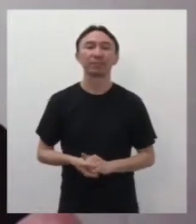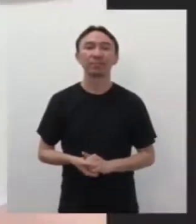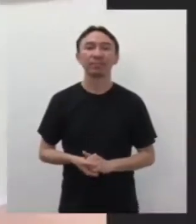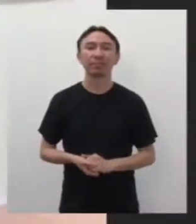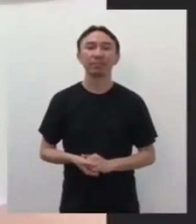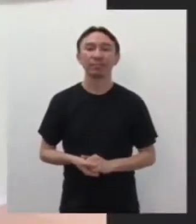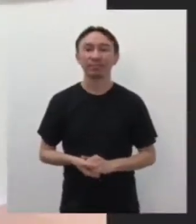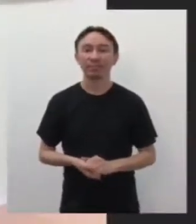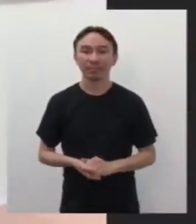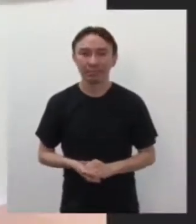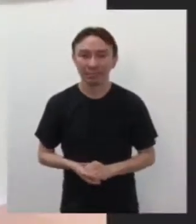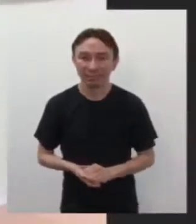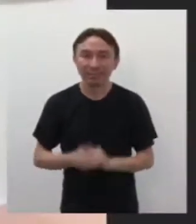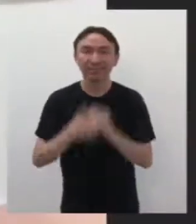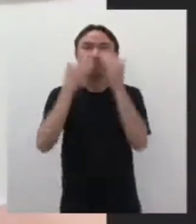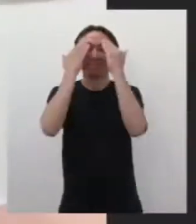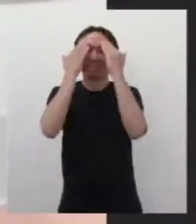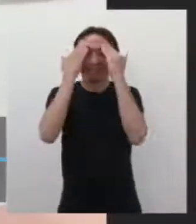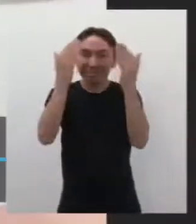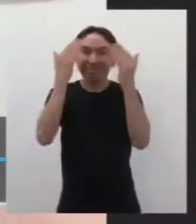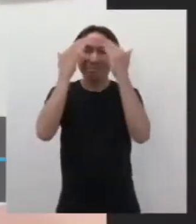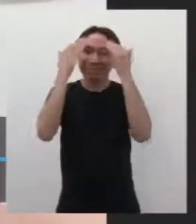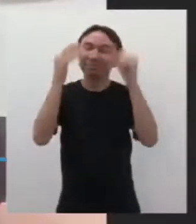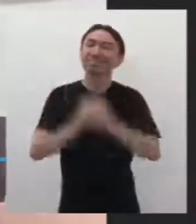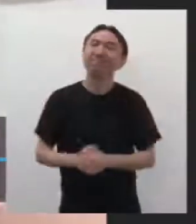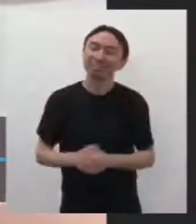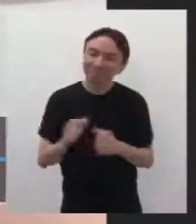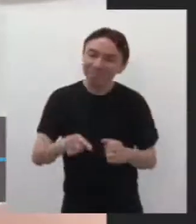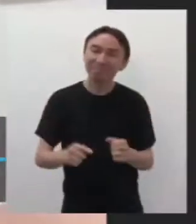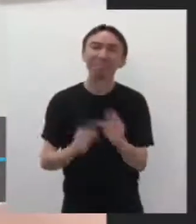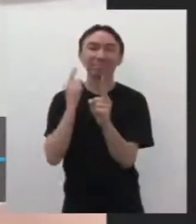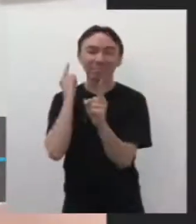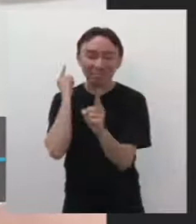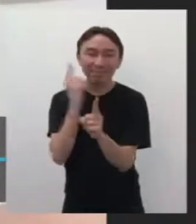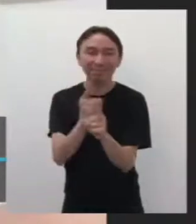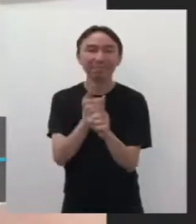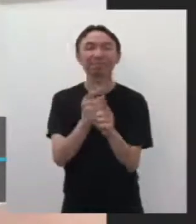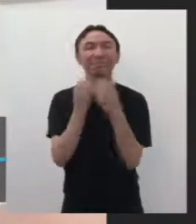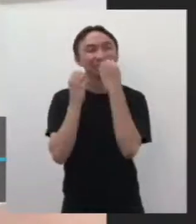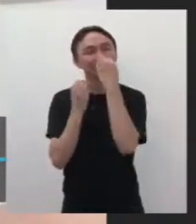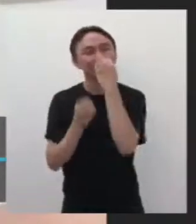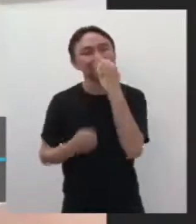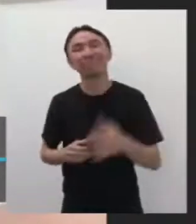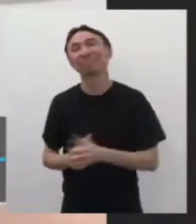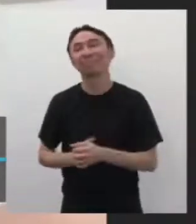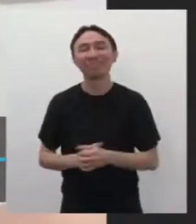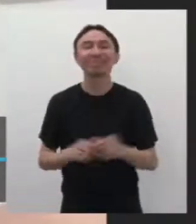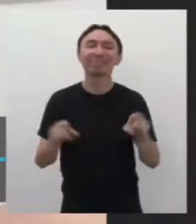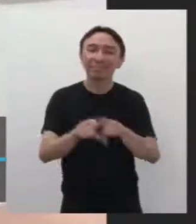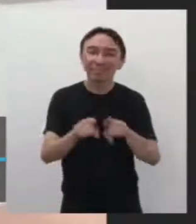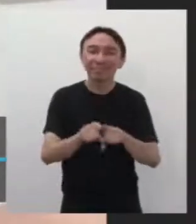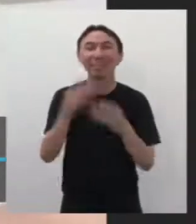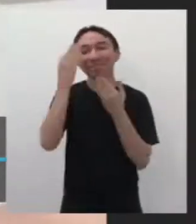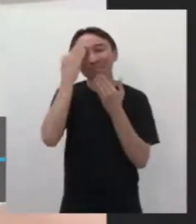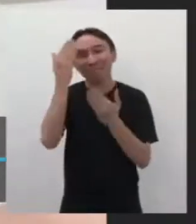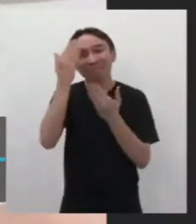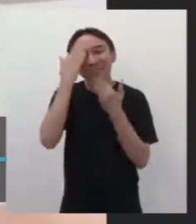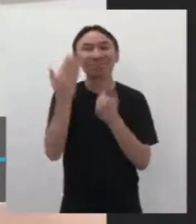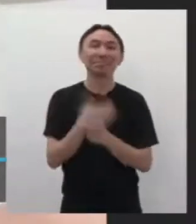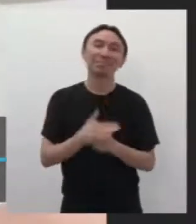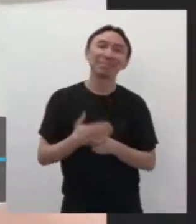Eu agradeço esse encontro, eu agradeço a toda a explicação do Descomplica e agradeço principalmente as